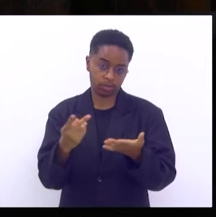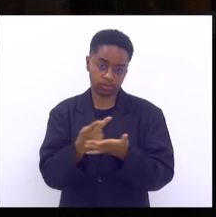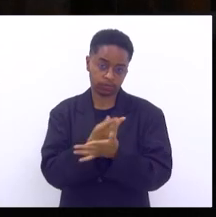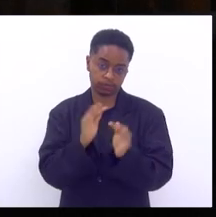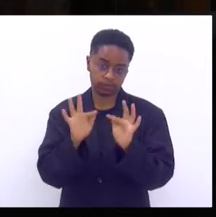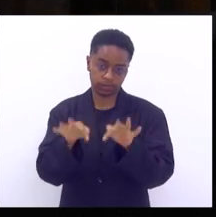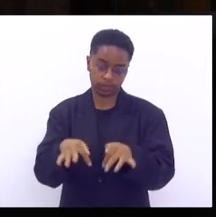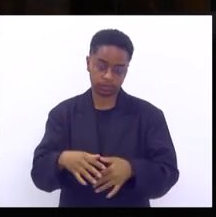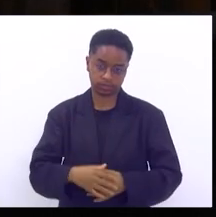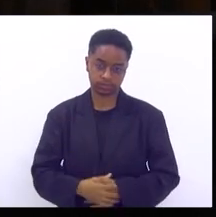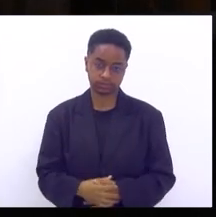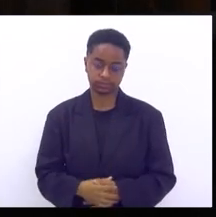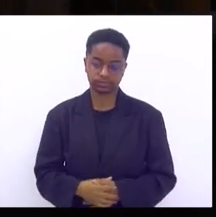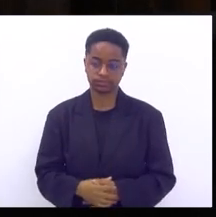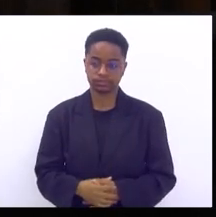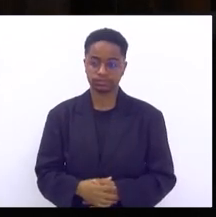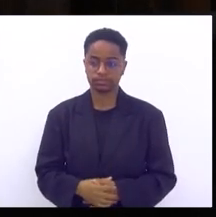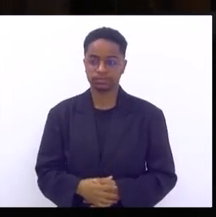dar.